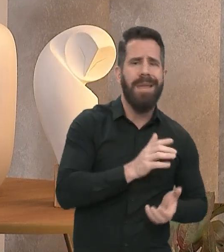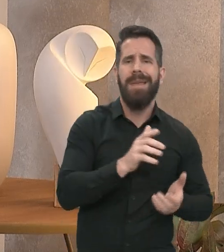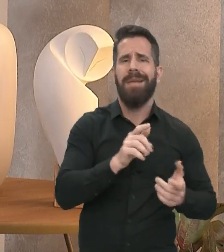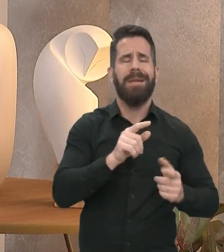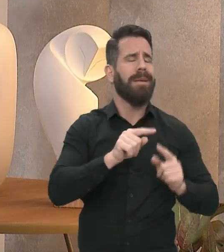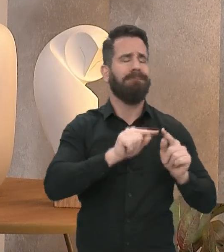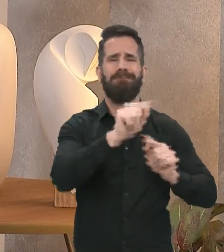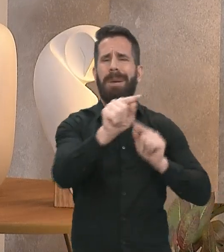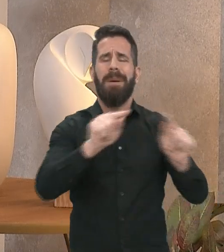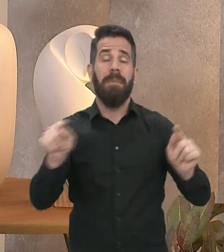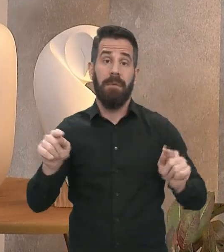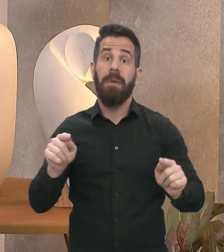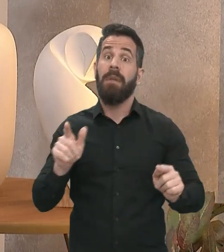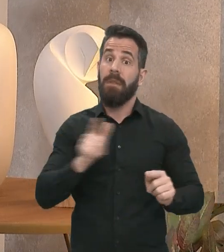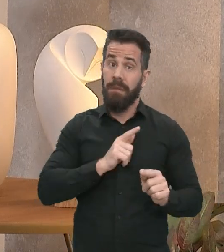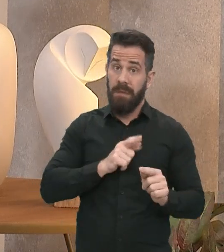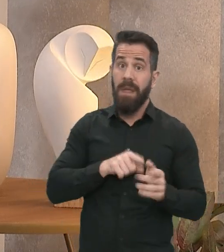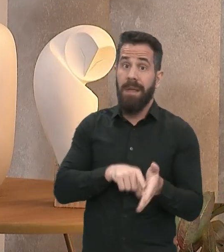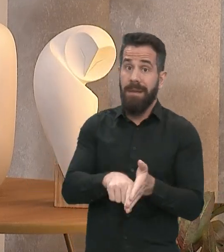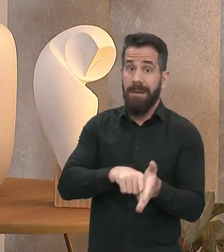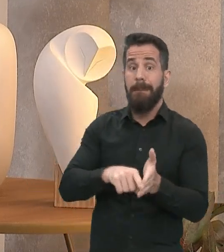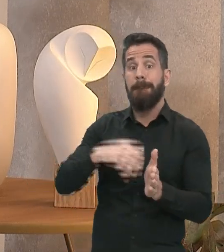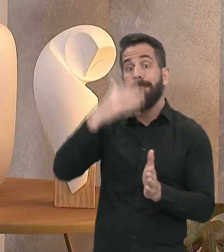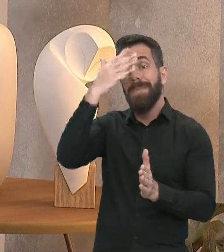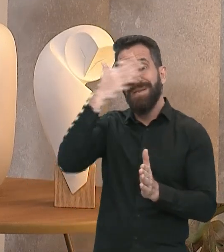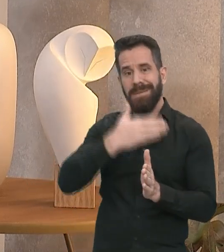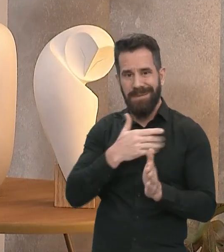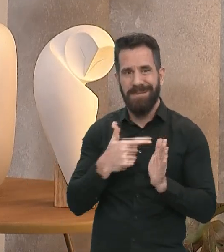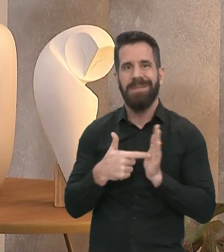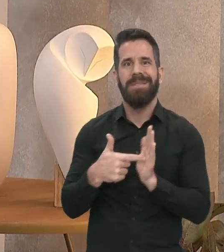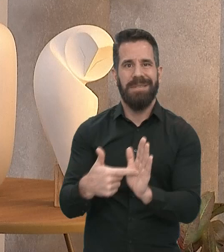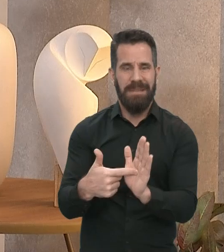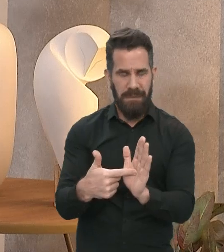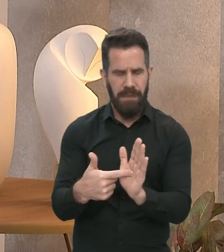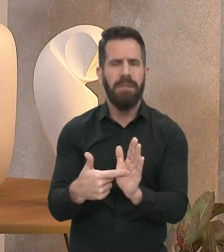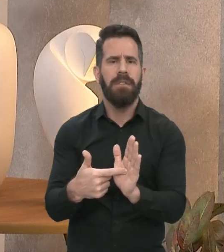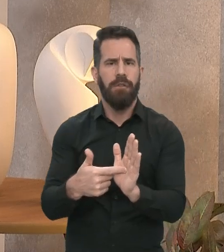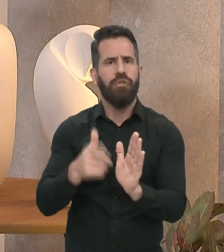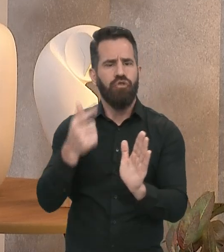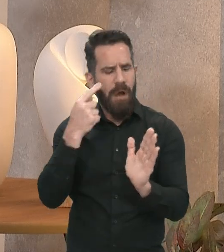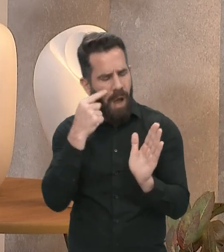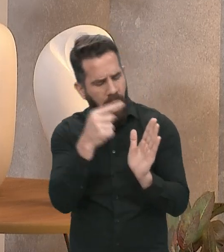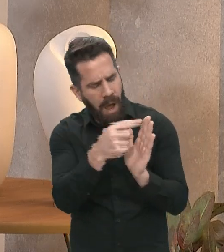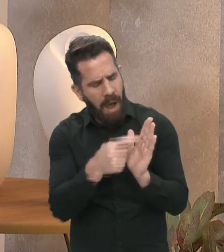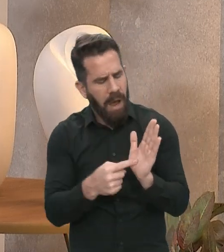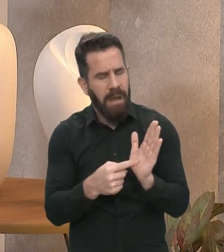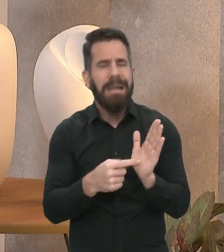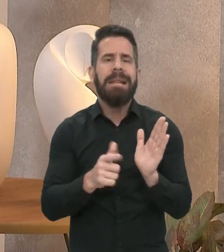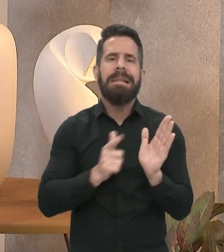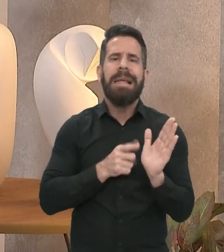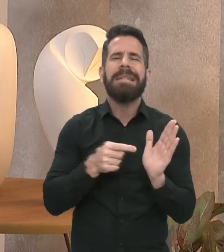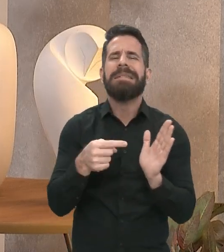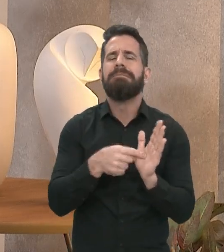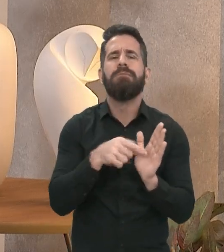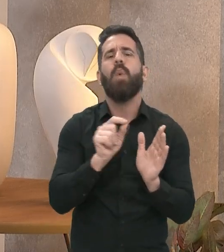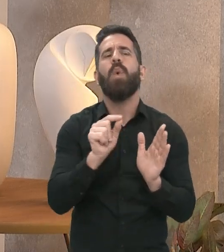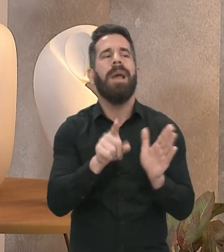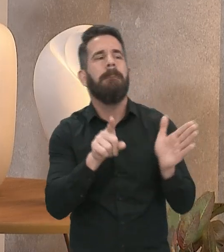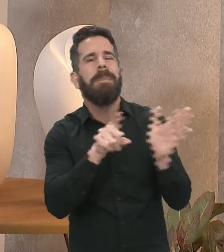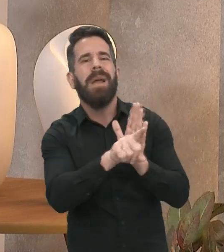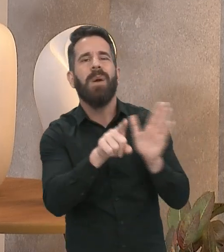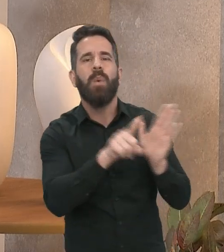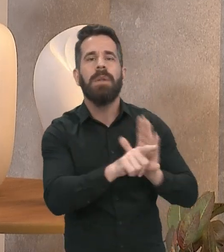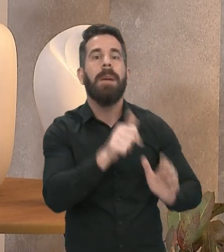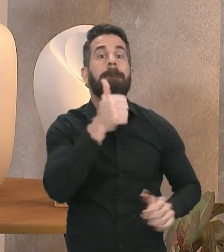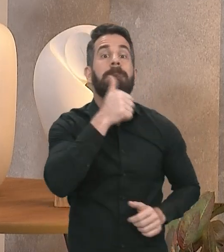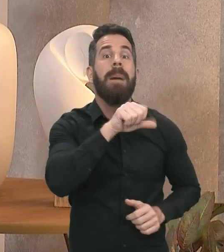em pesquisas até, em pesquisas qualitativas que a gente conversa, em que existe uma conversa com a mãe, né? É um